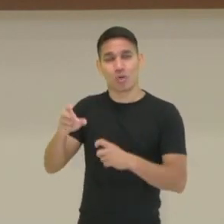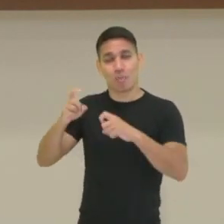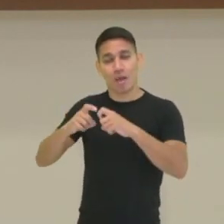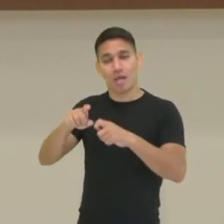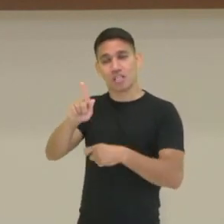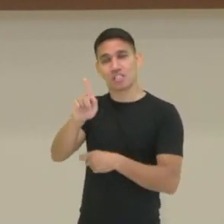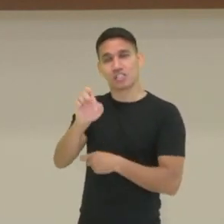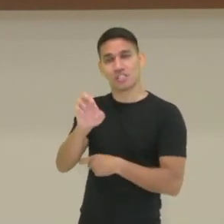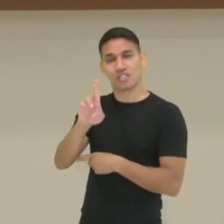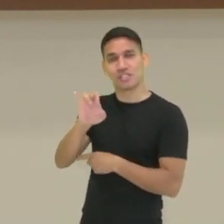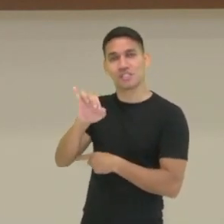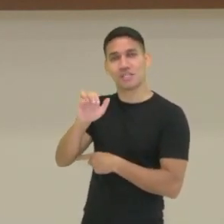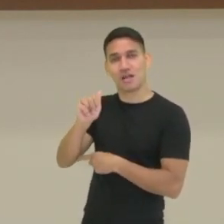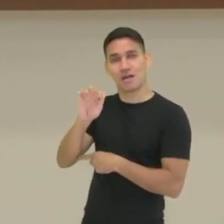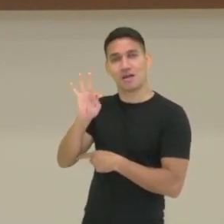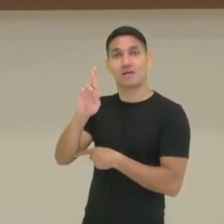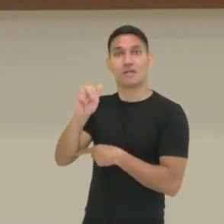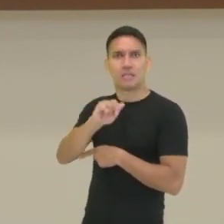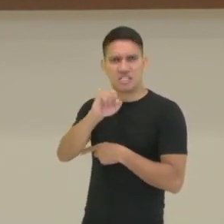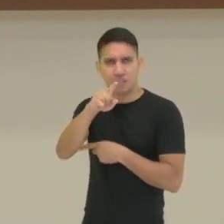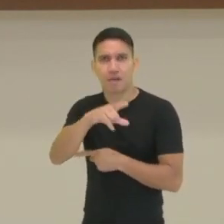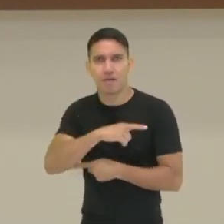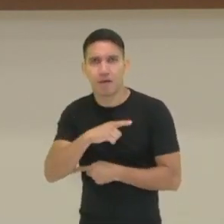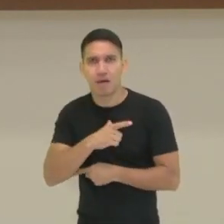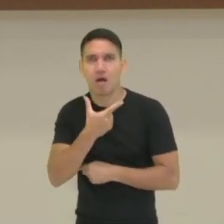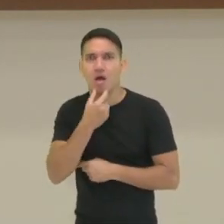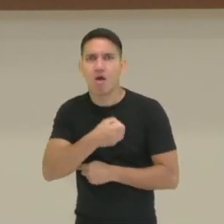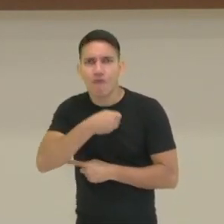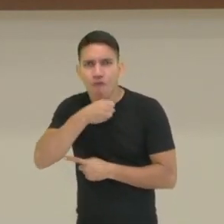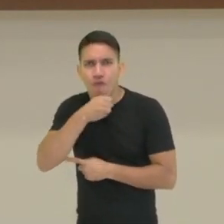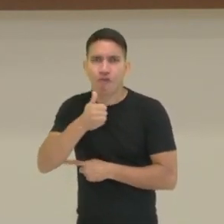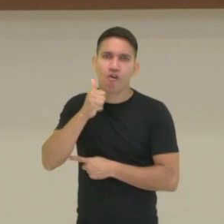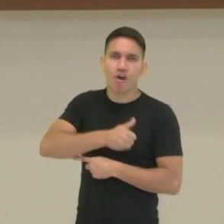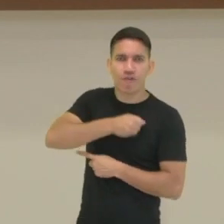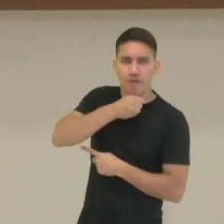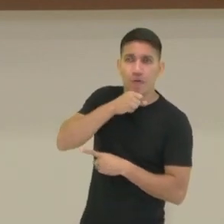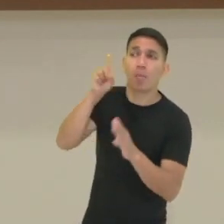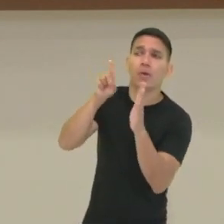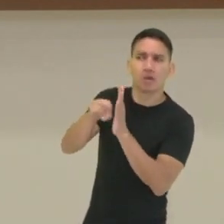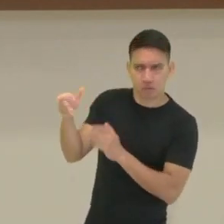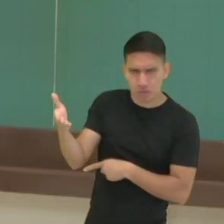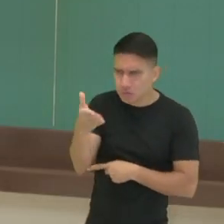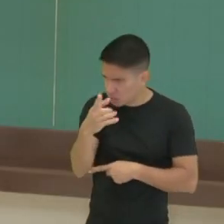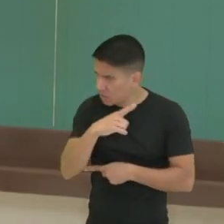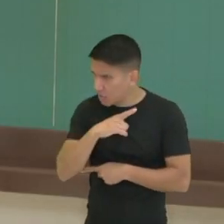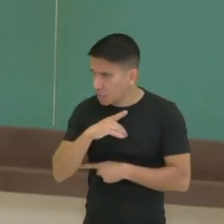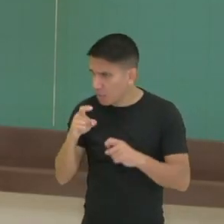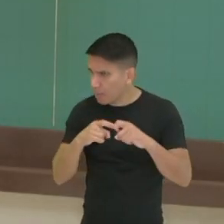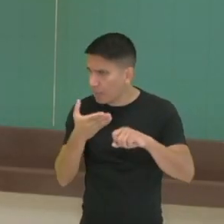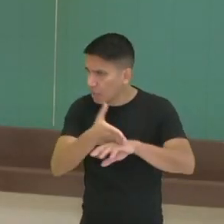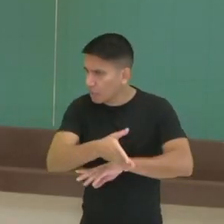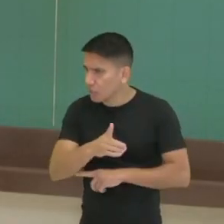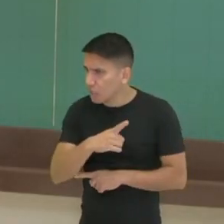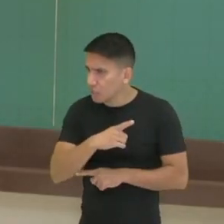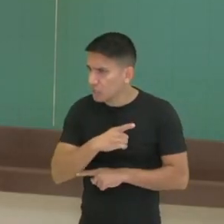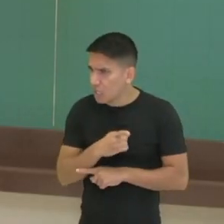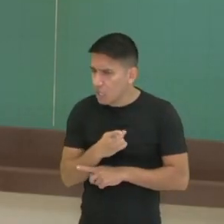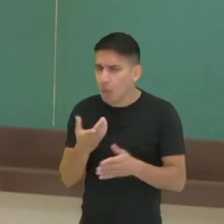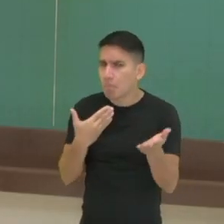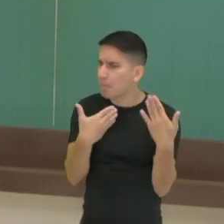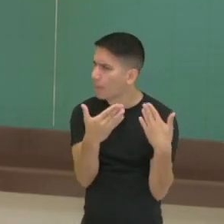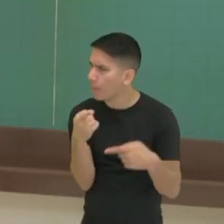tem um vovô, tem uma vovó, pergunte se eles estão indo ao médico, se eles têm um